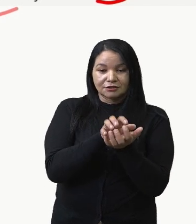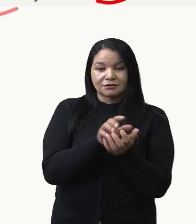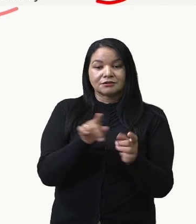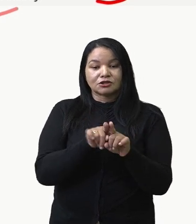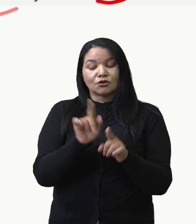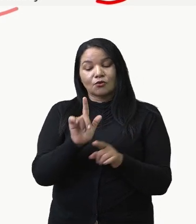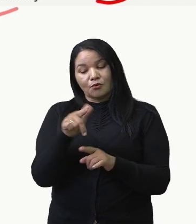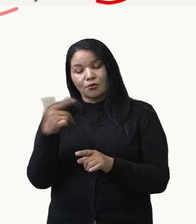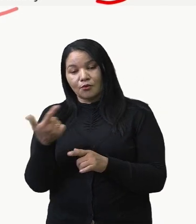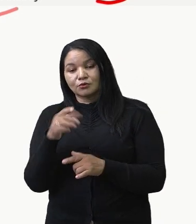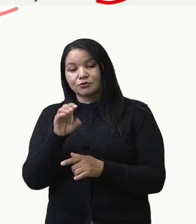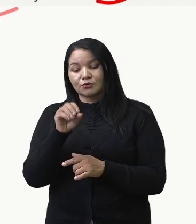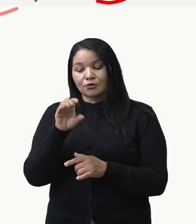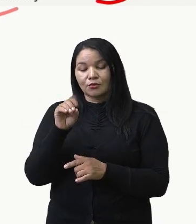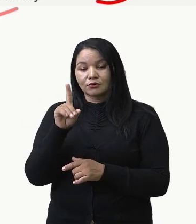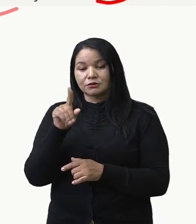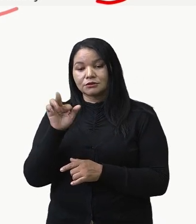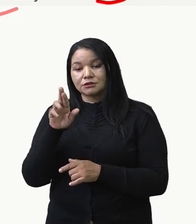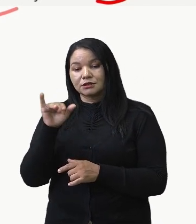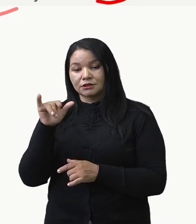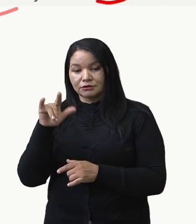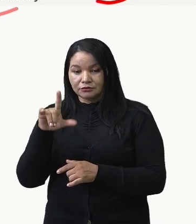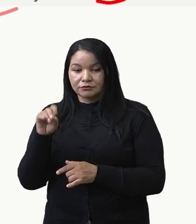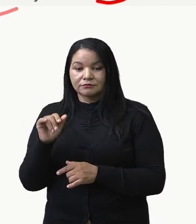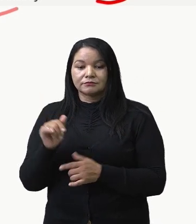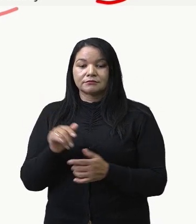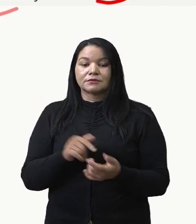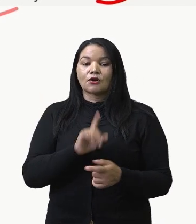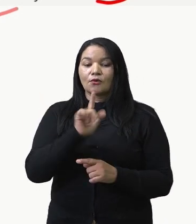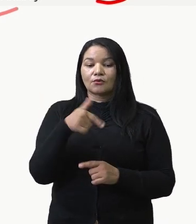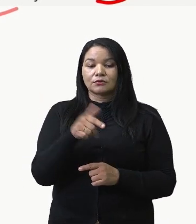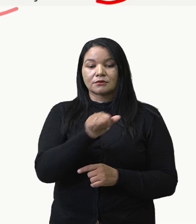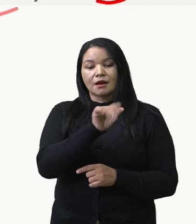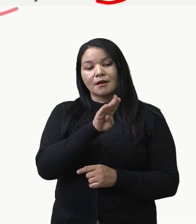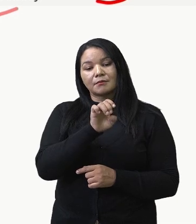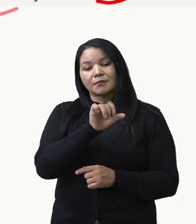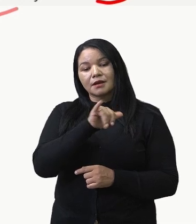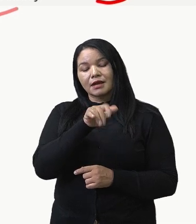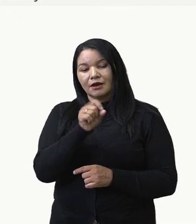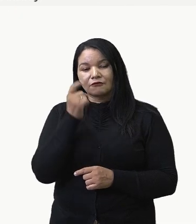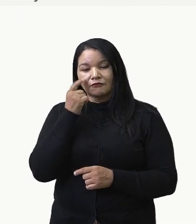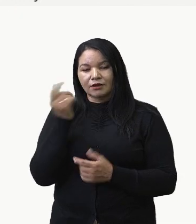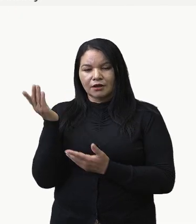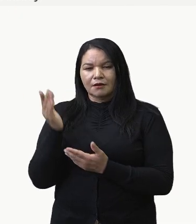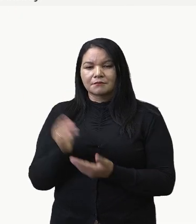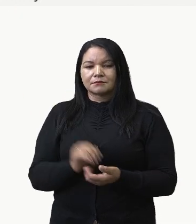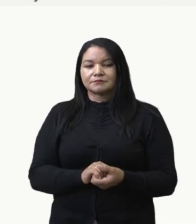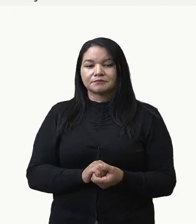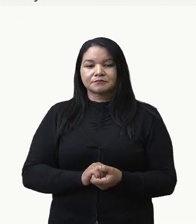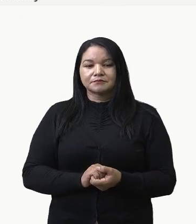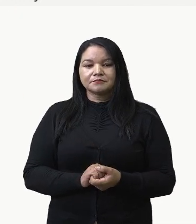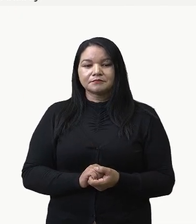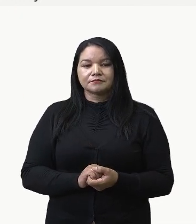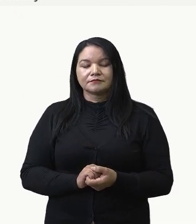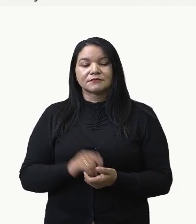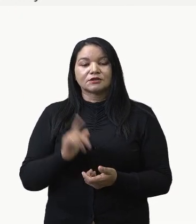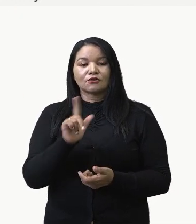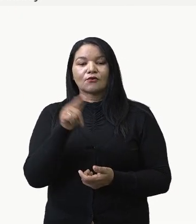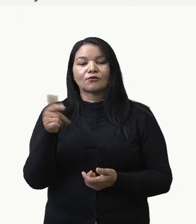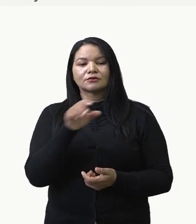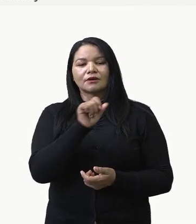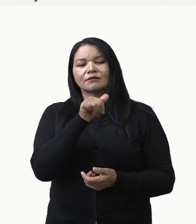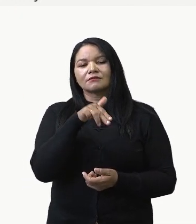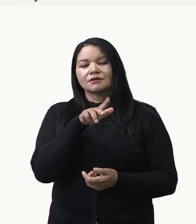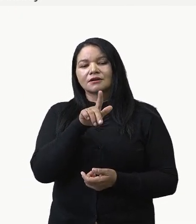cocodrilo que é o famoso cocodrilo né a berra abelha vamos mais cangero